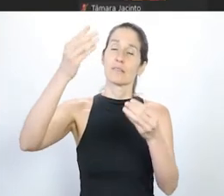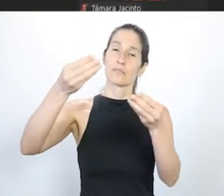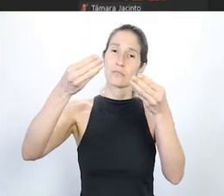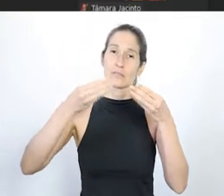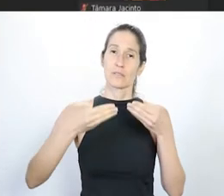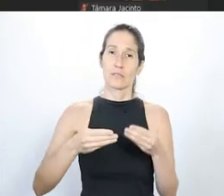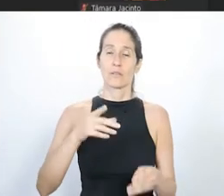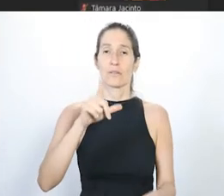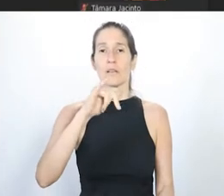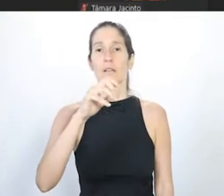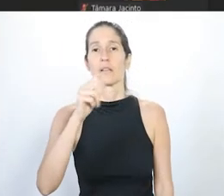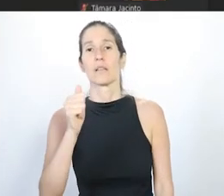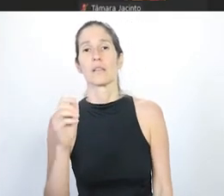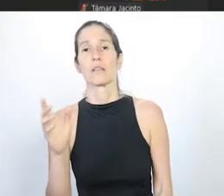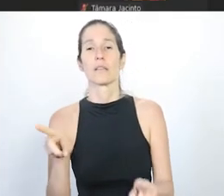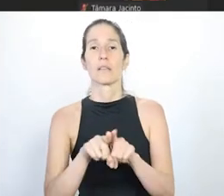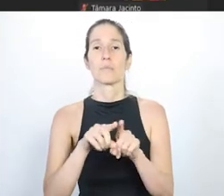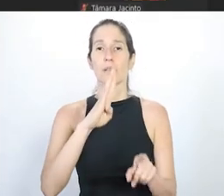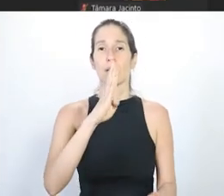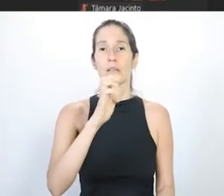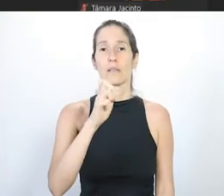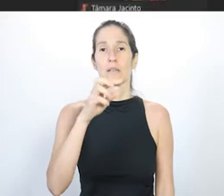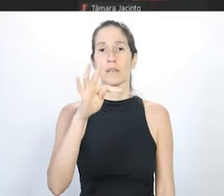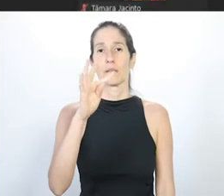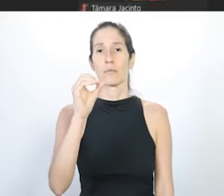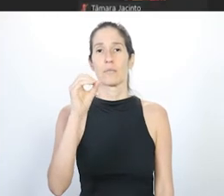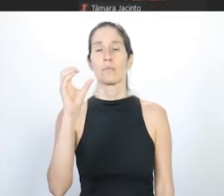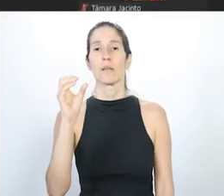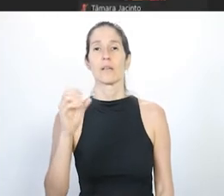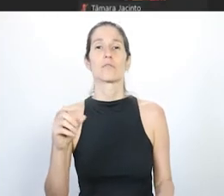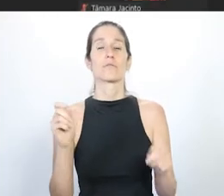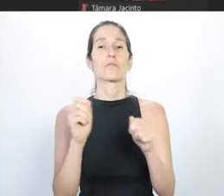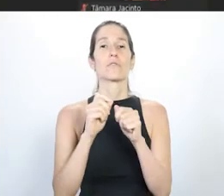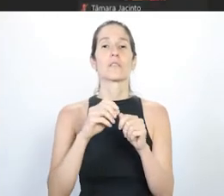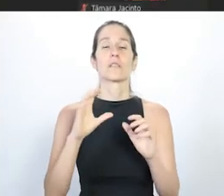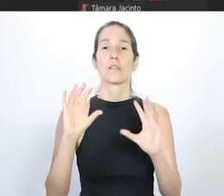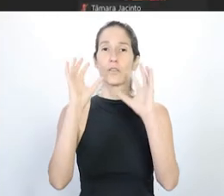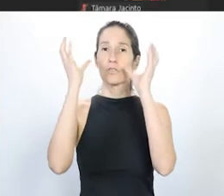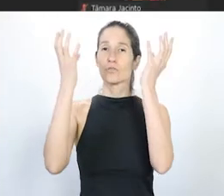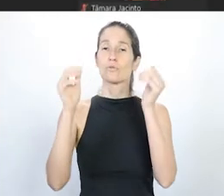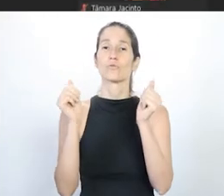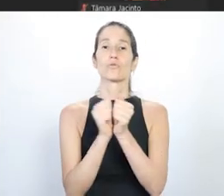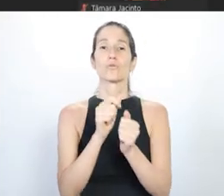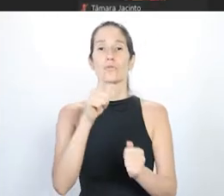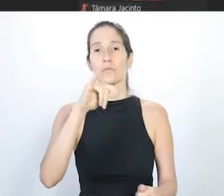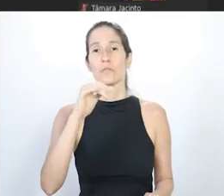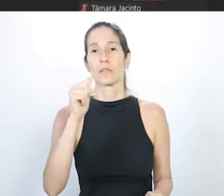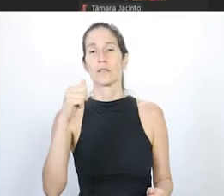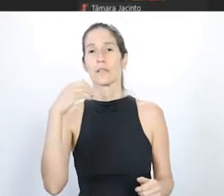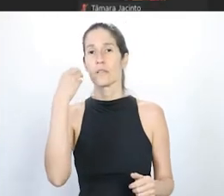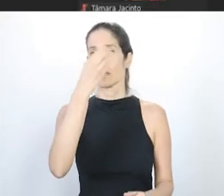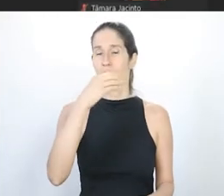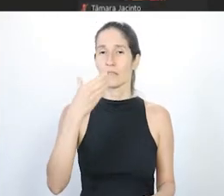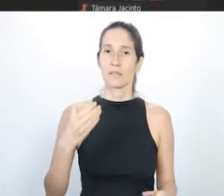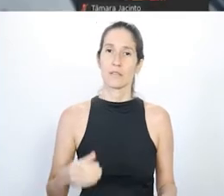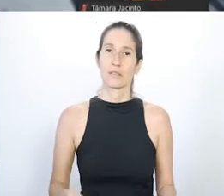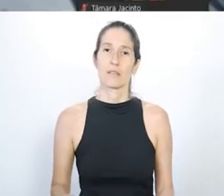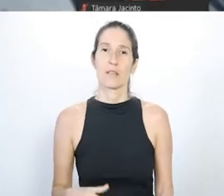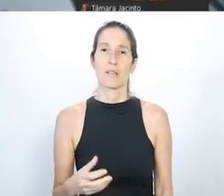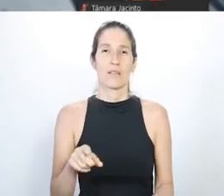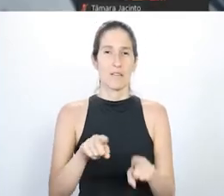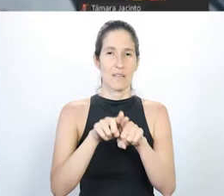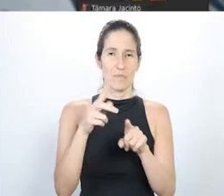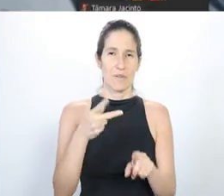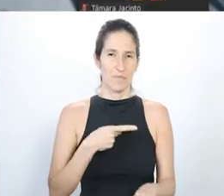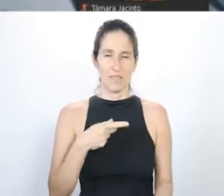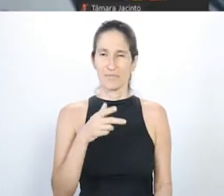chamar a gente ficar acompanhando Lia, apresentar a ciranda de Baracho. Minha irmã não queria Dulce, mas só que eu